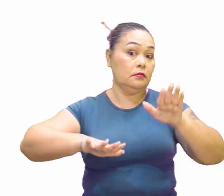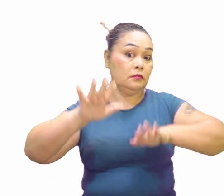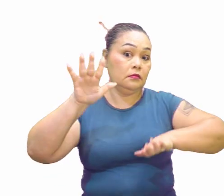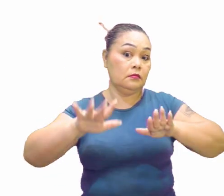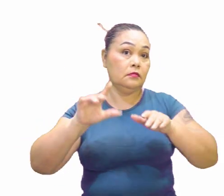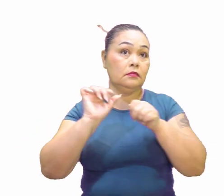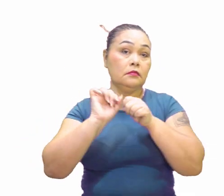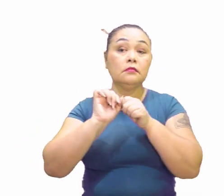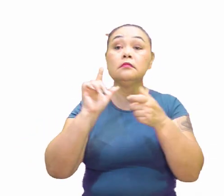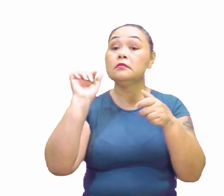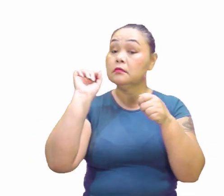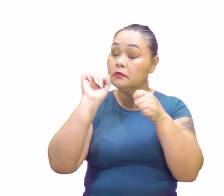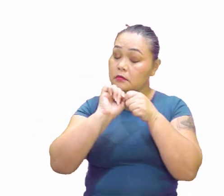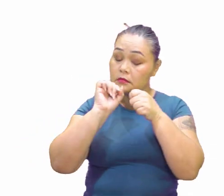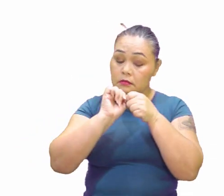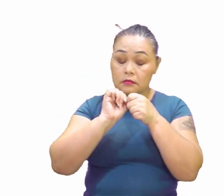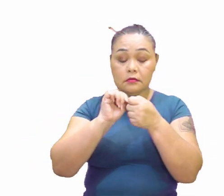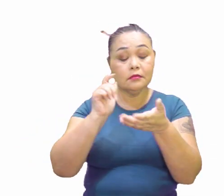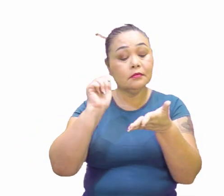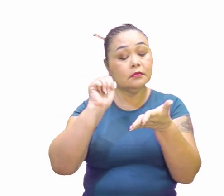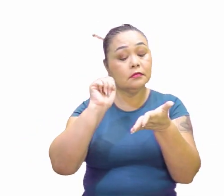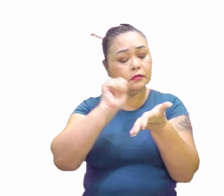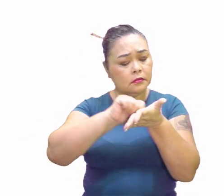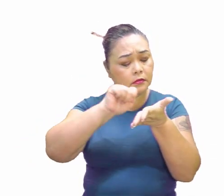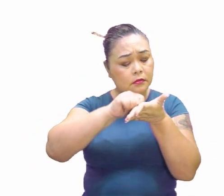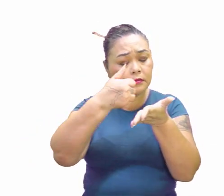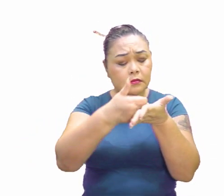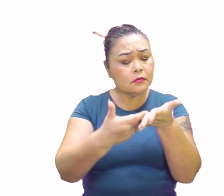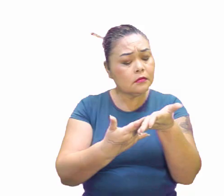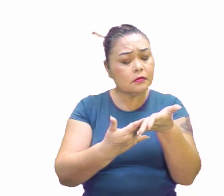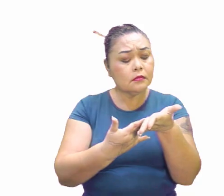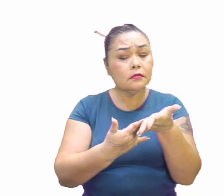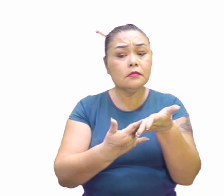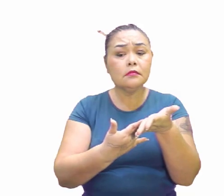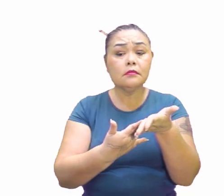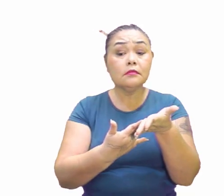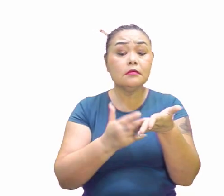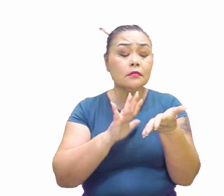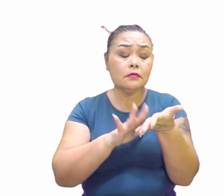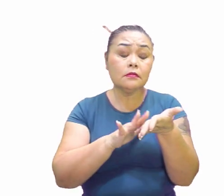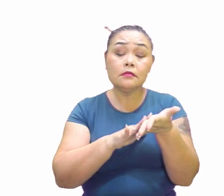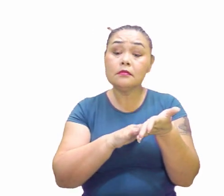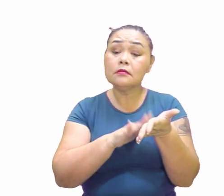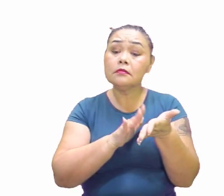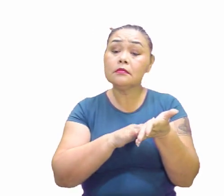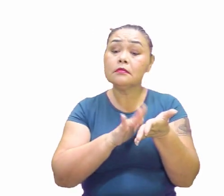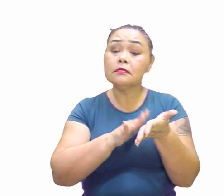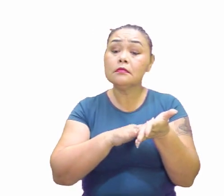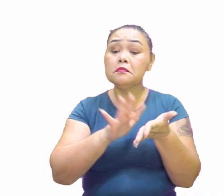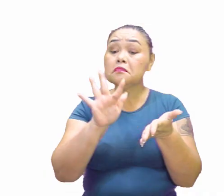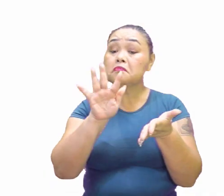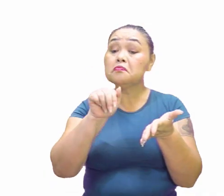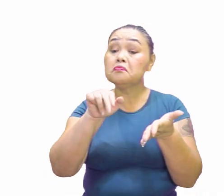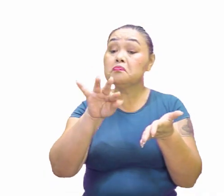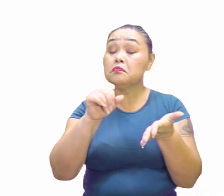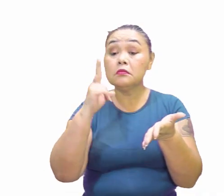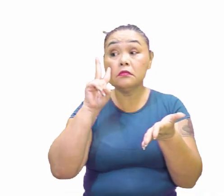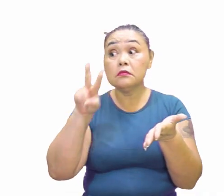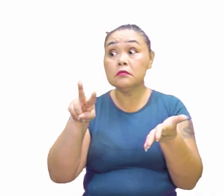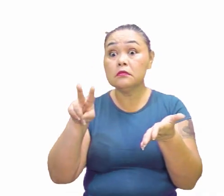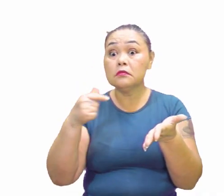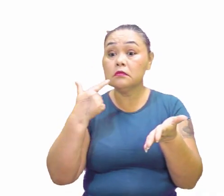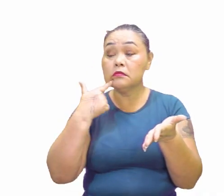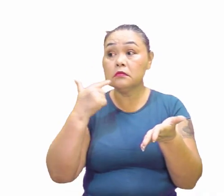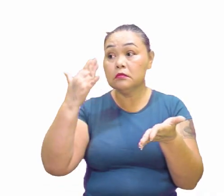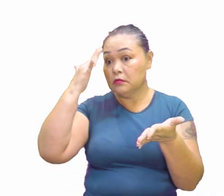vezes, você faz uma fala, escreve algo ali de uma fonte que você viu, mas que